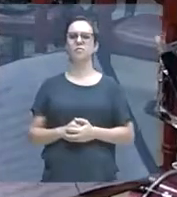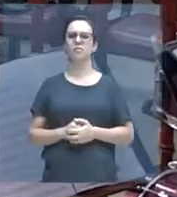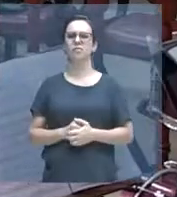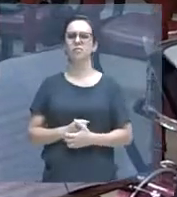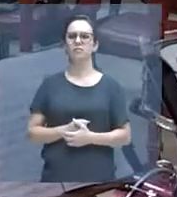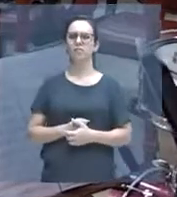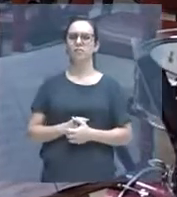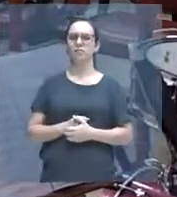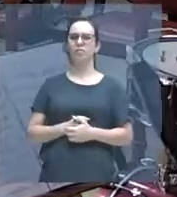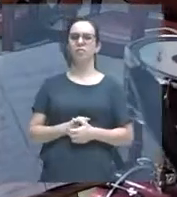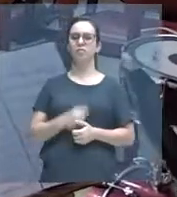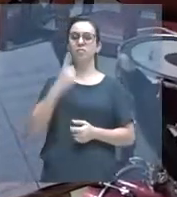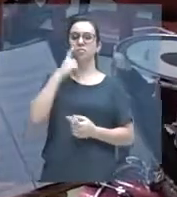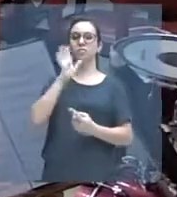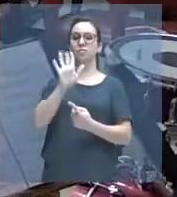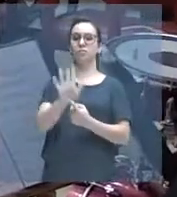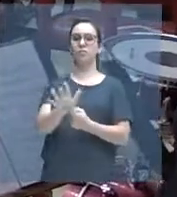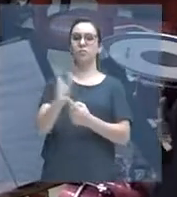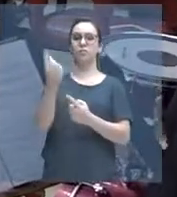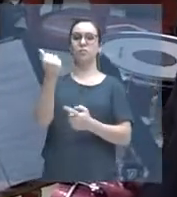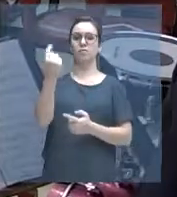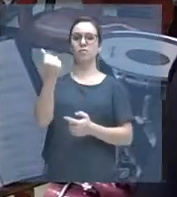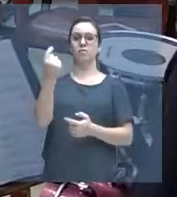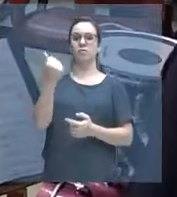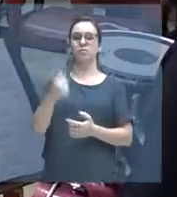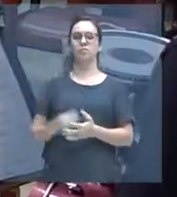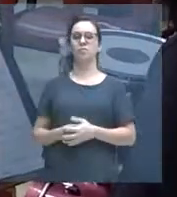tesoureiro hoje da loja Assis Nazaré,